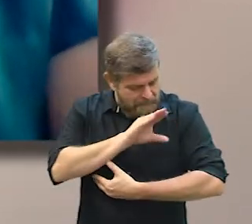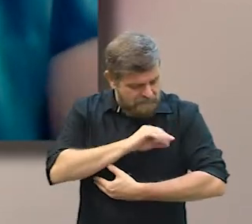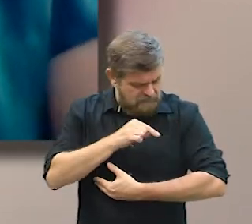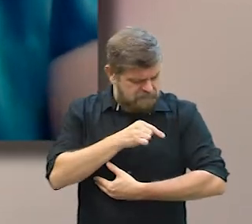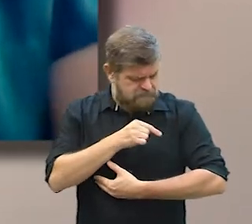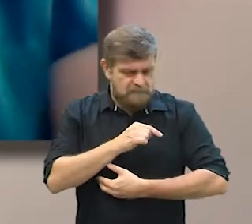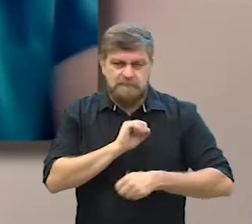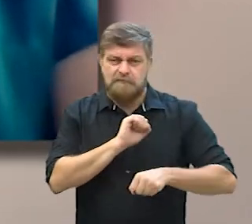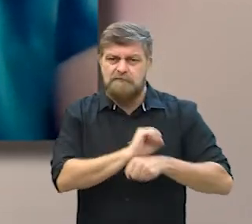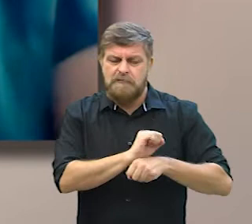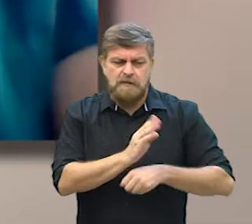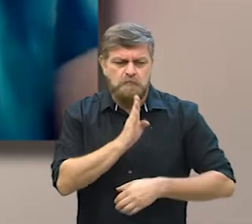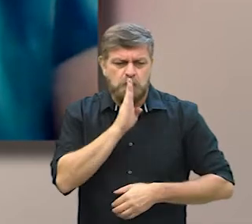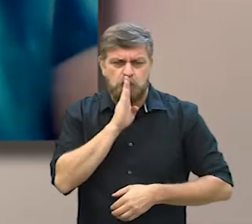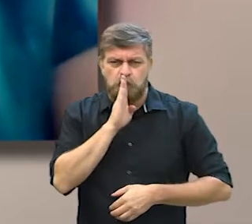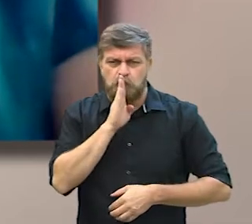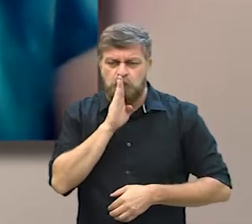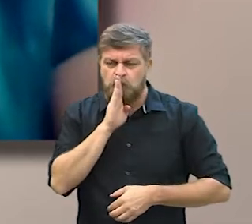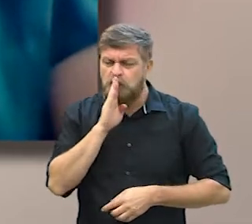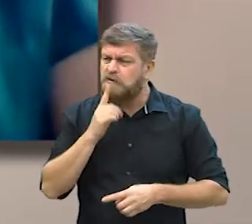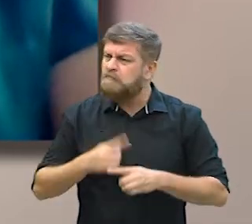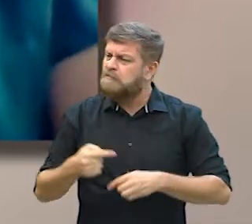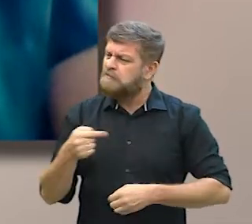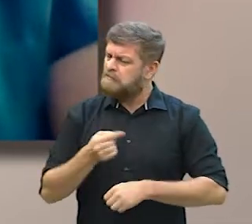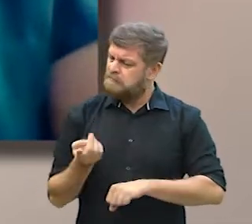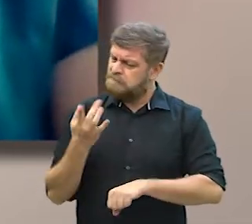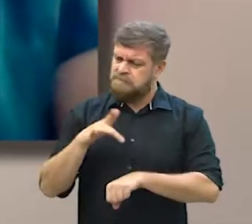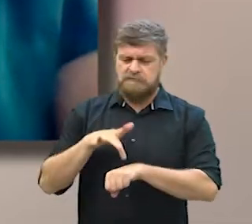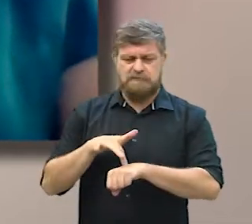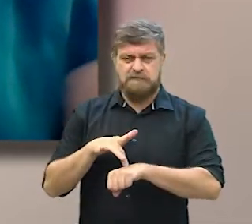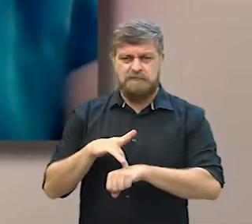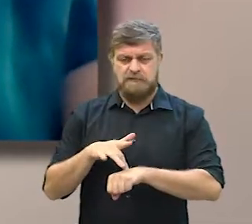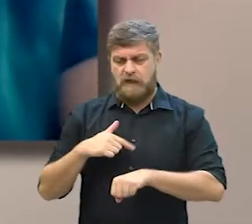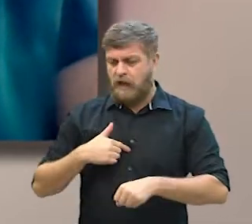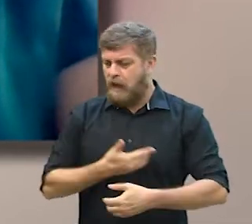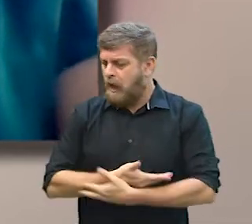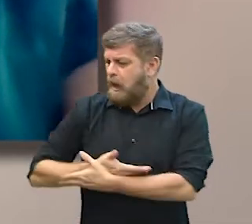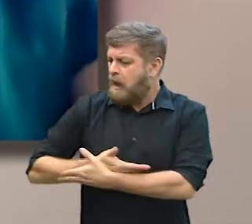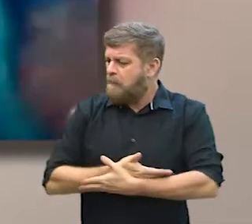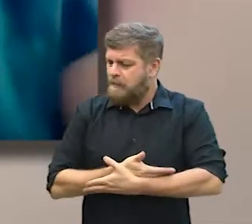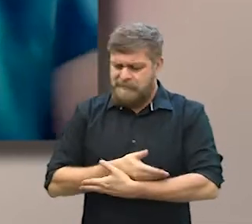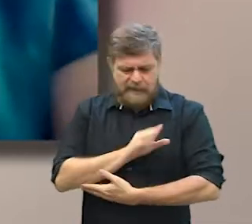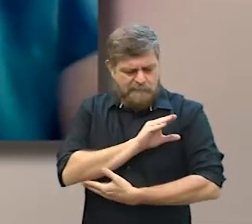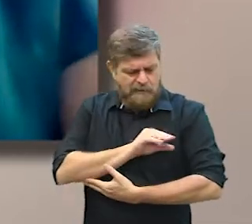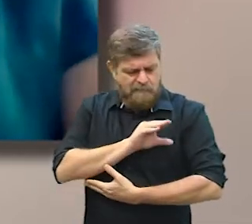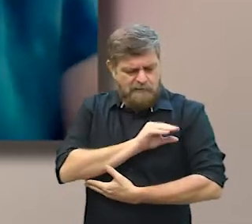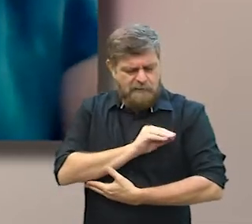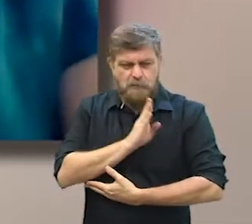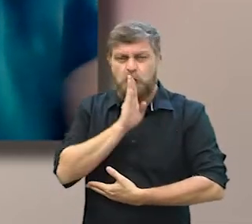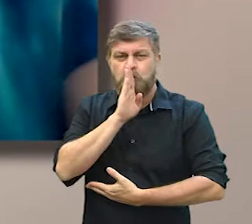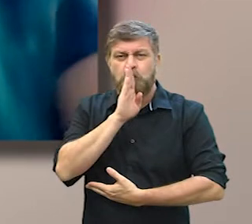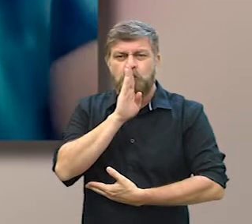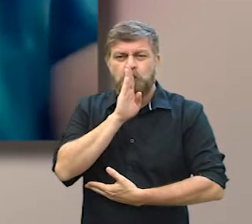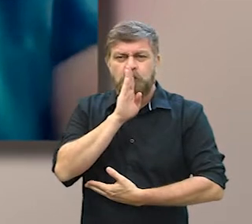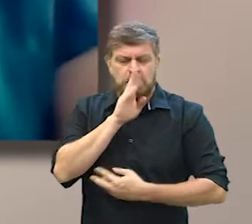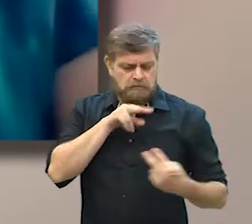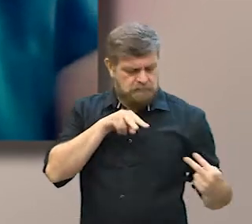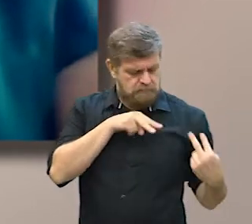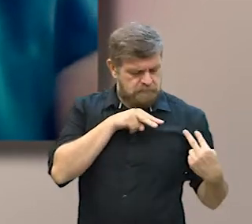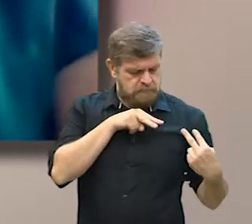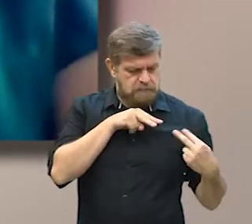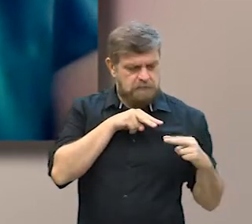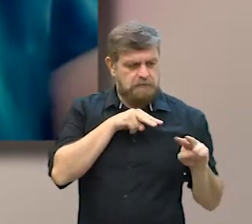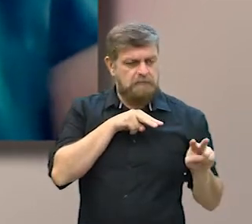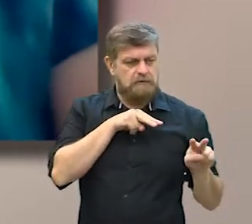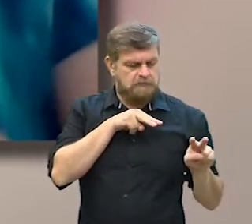fica muito notório a questão de parar de falar. Ele parou de soltar os sons, ele parou de